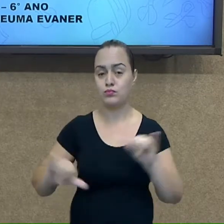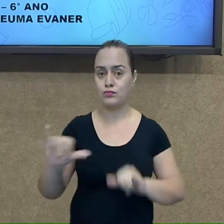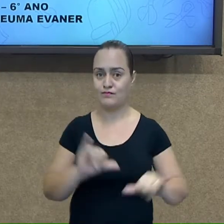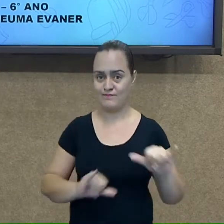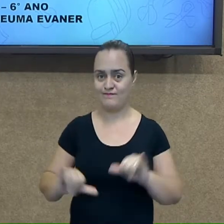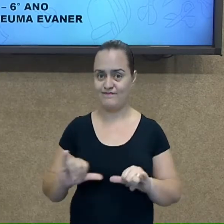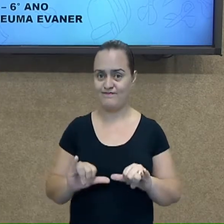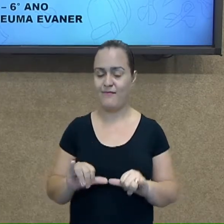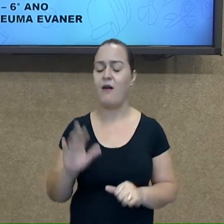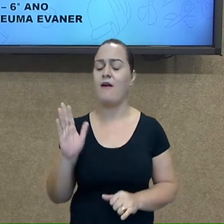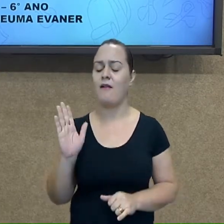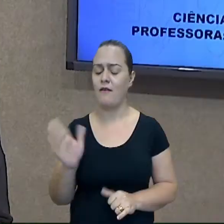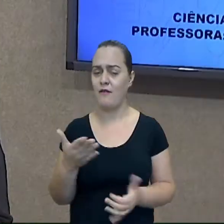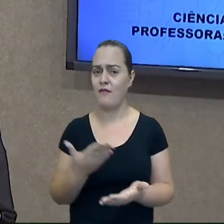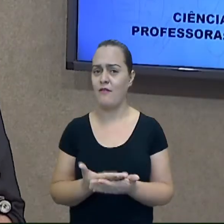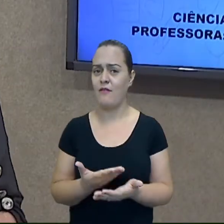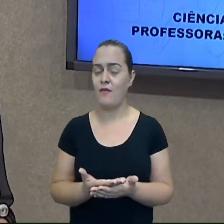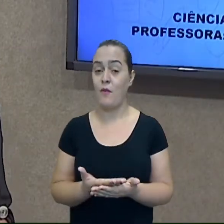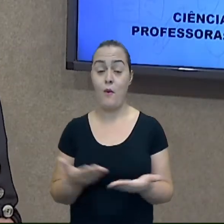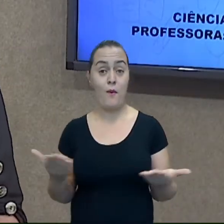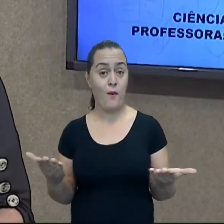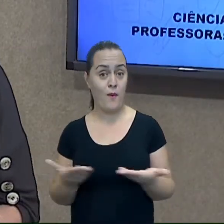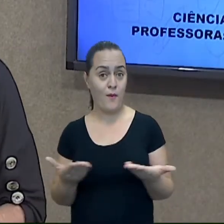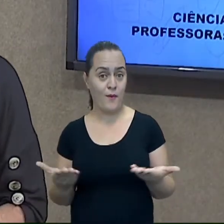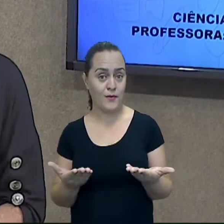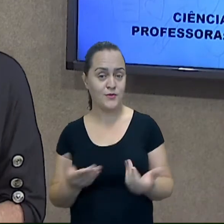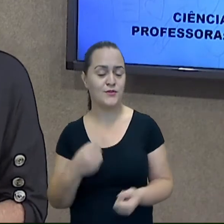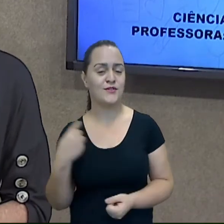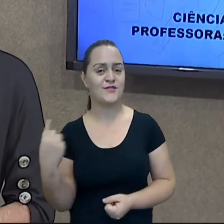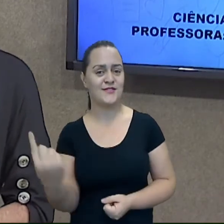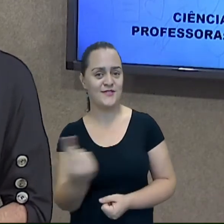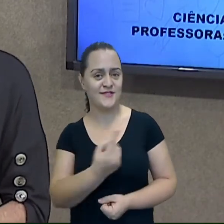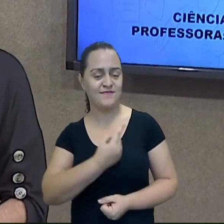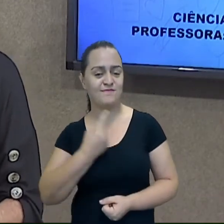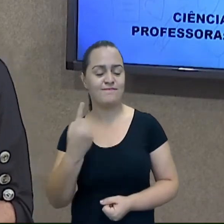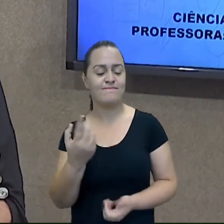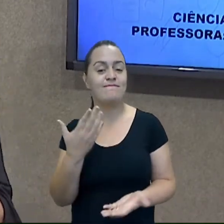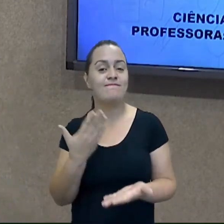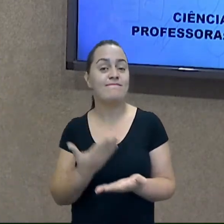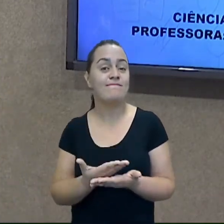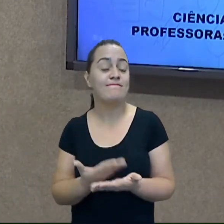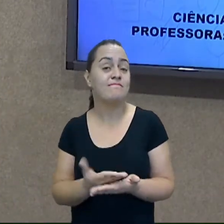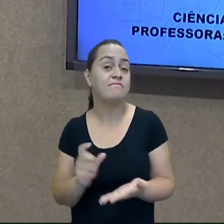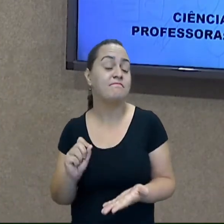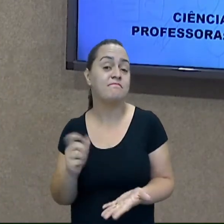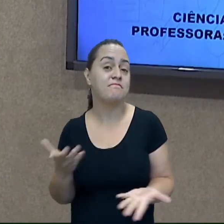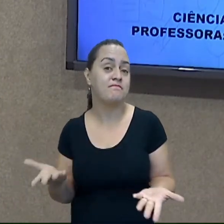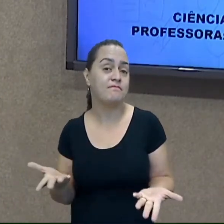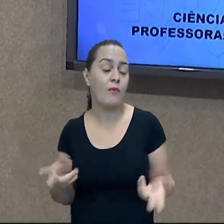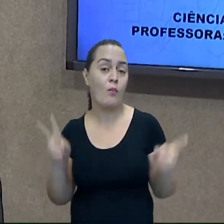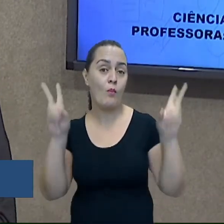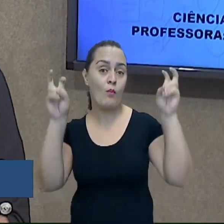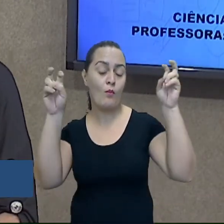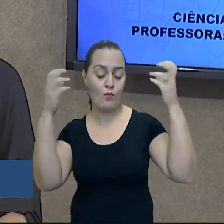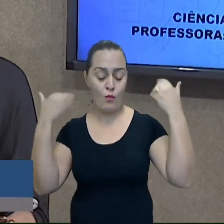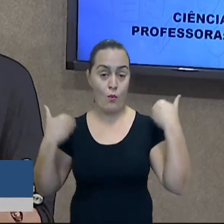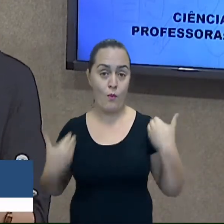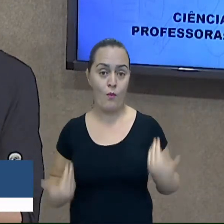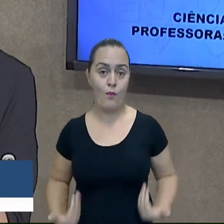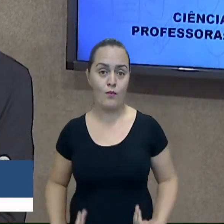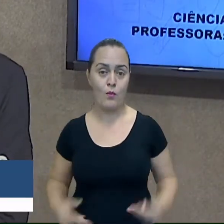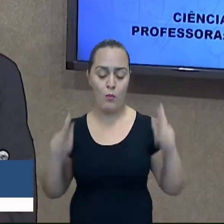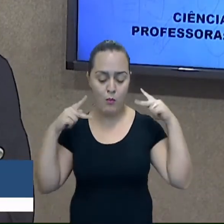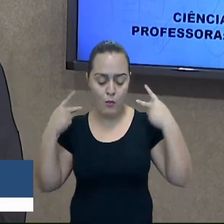hoje seremos nós. Hoje nós falaremos sobre o organismo